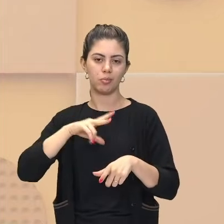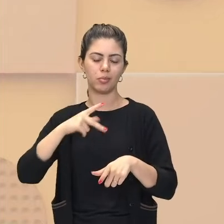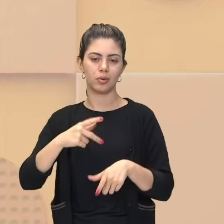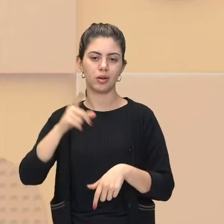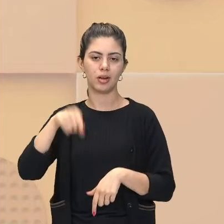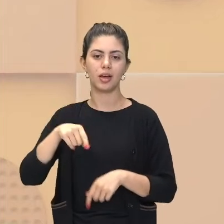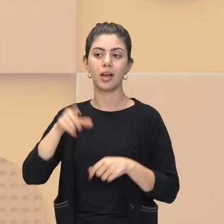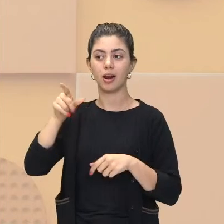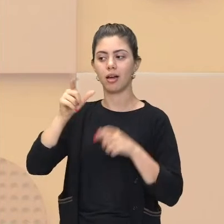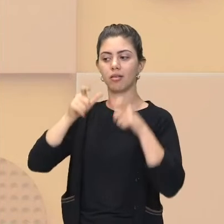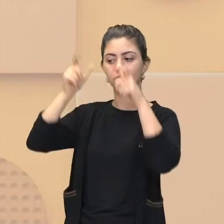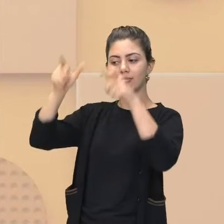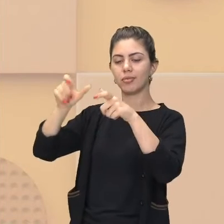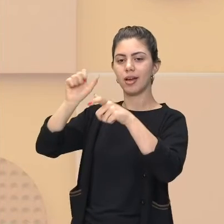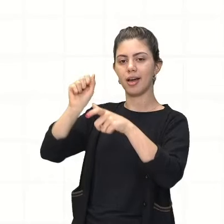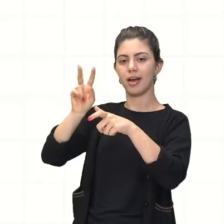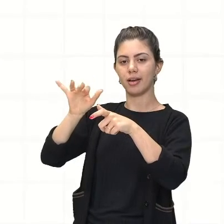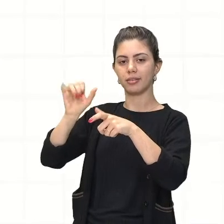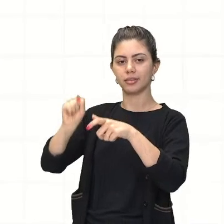dinastia de Avis.